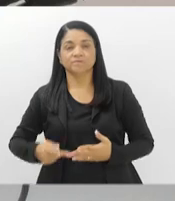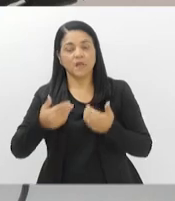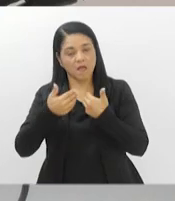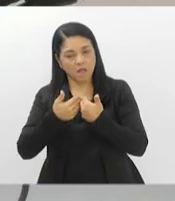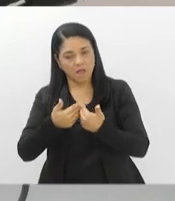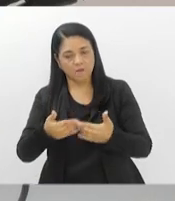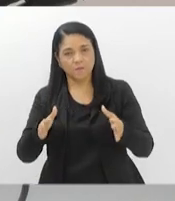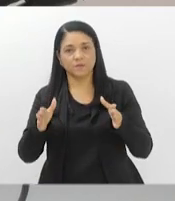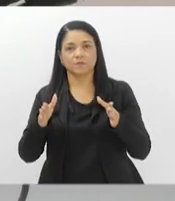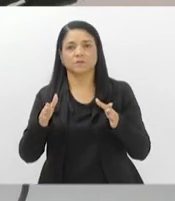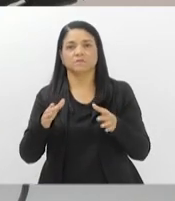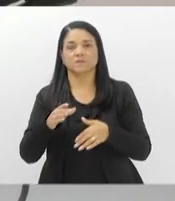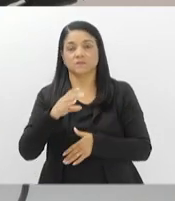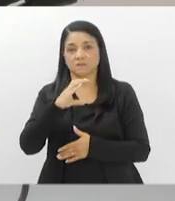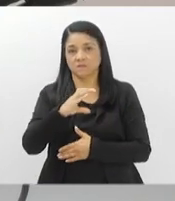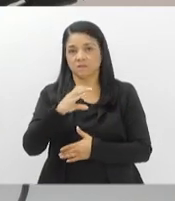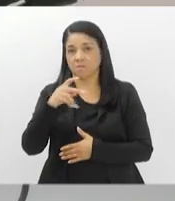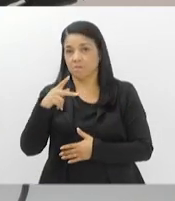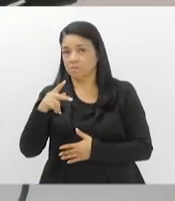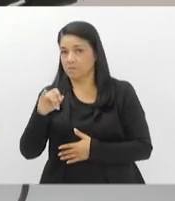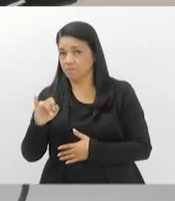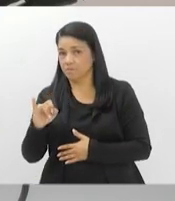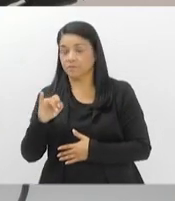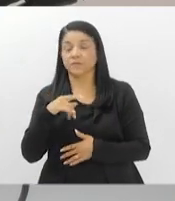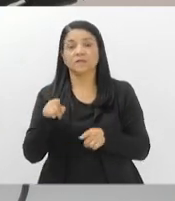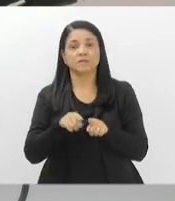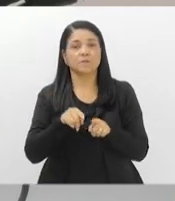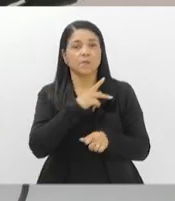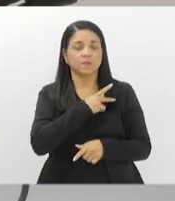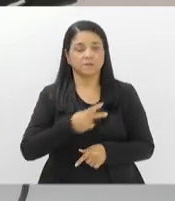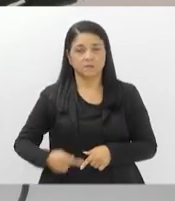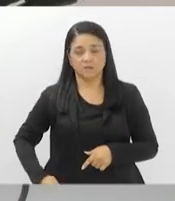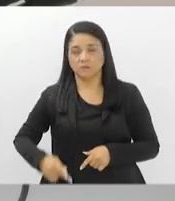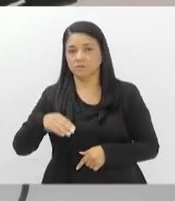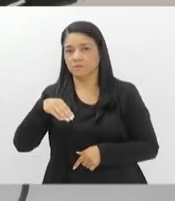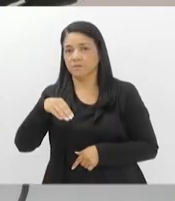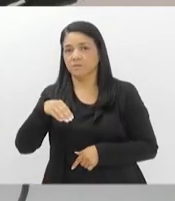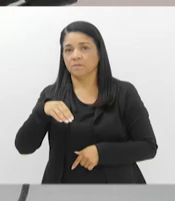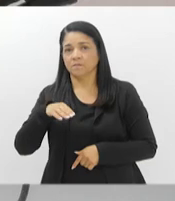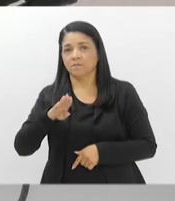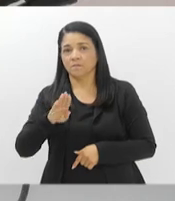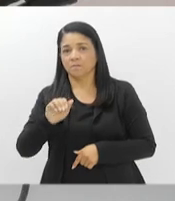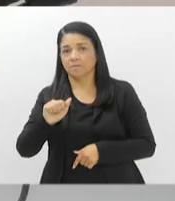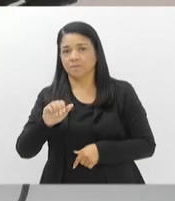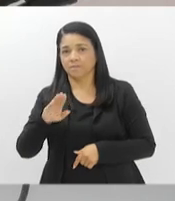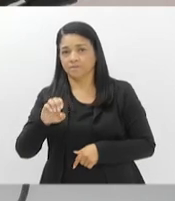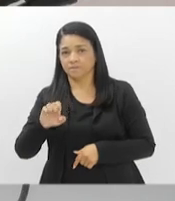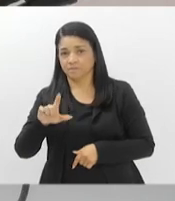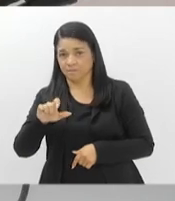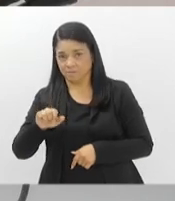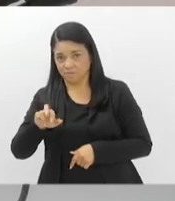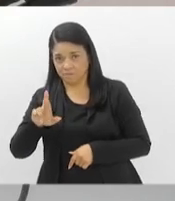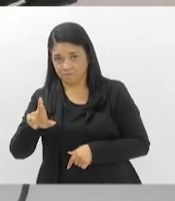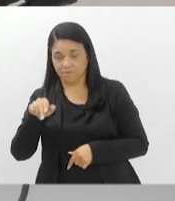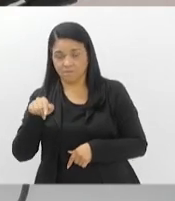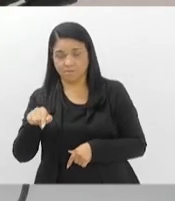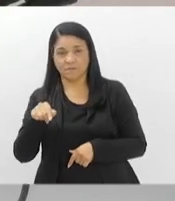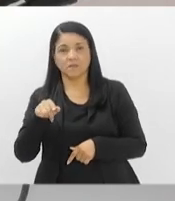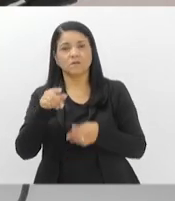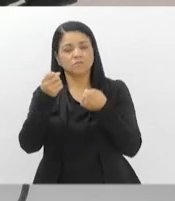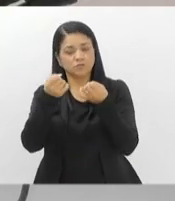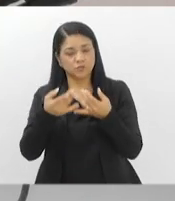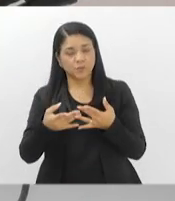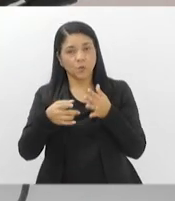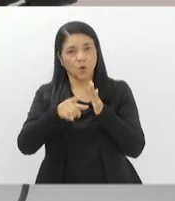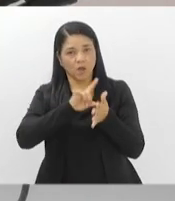dessa CPI e ao presidente da casa Porque como foi falado pelo Deputado